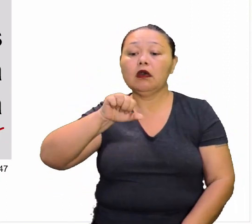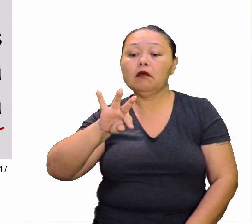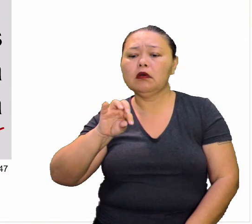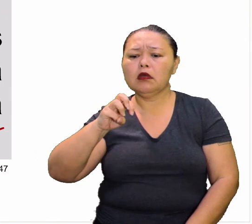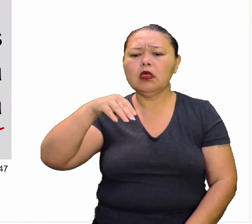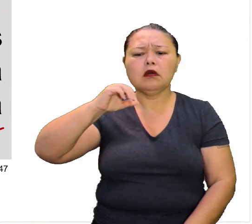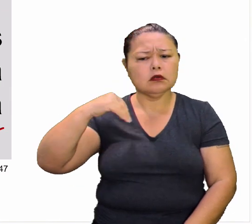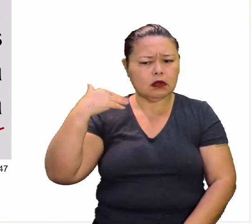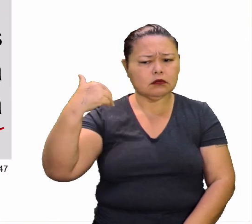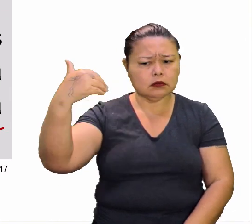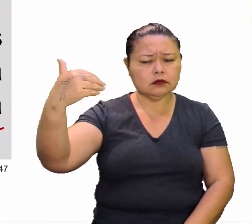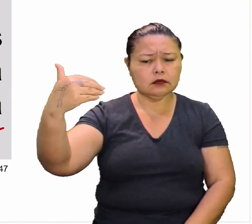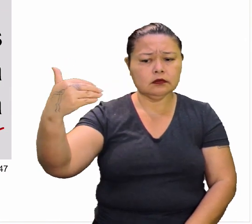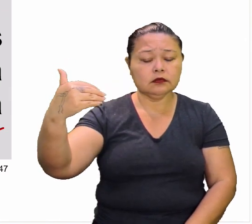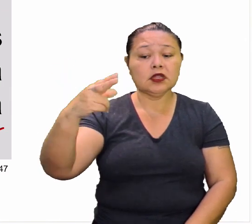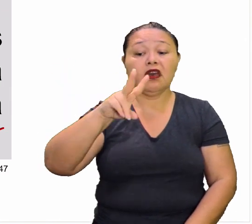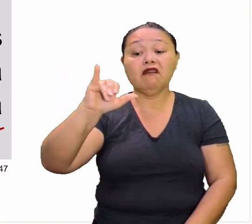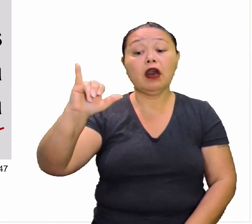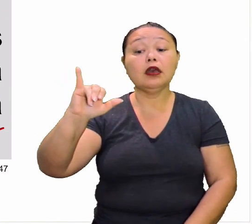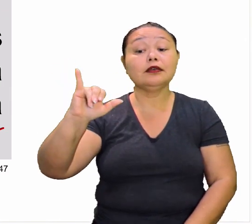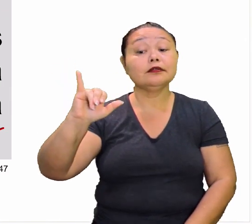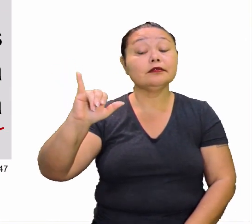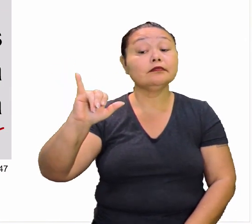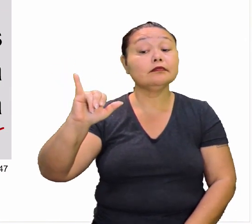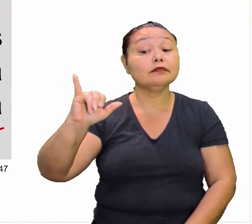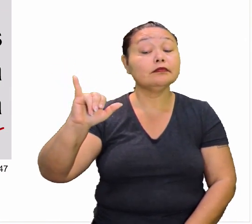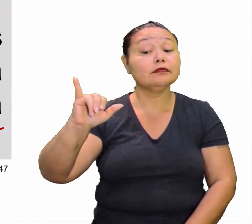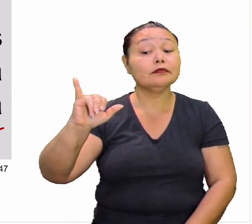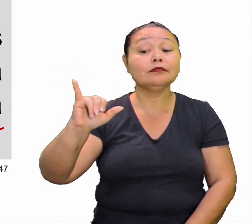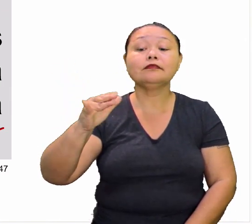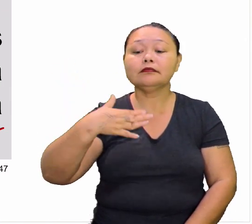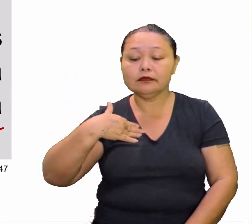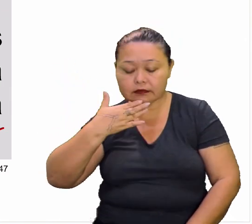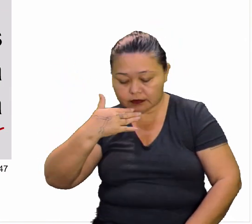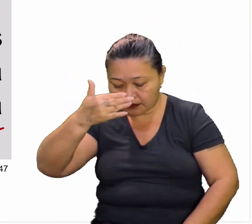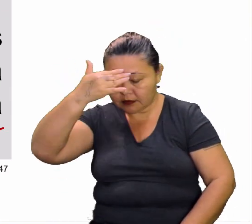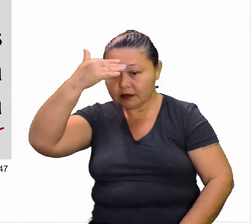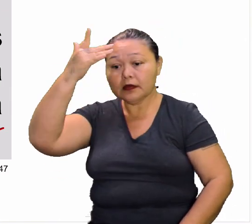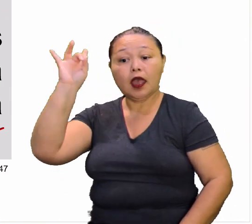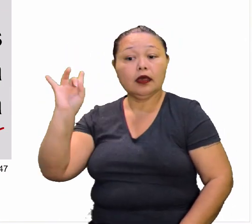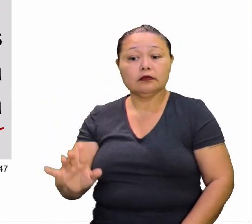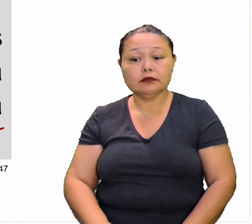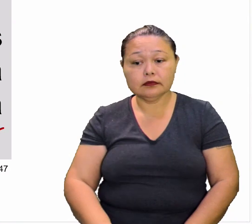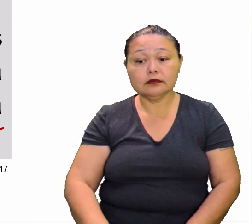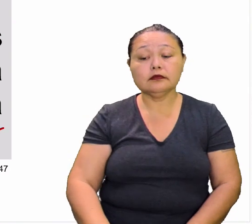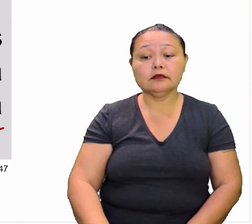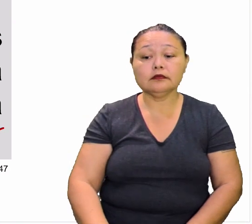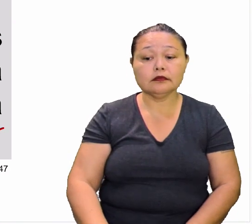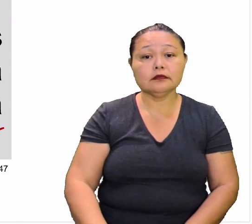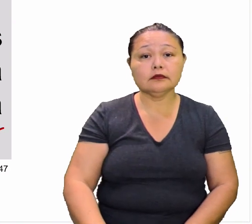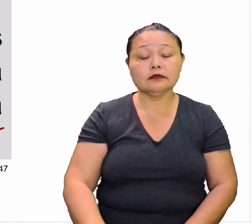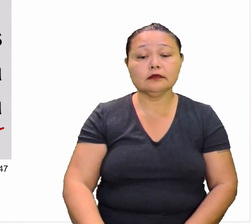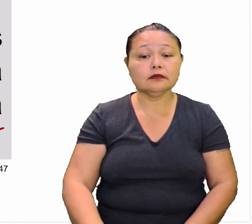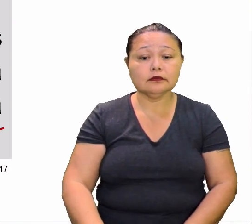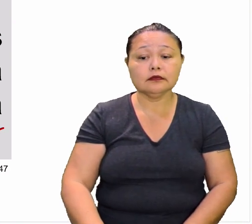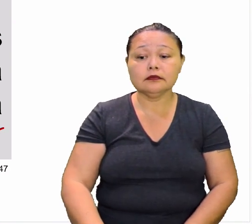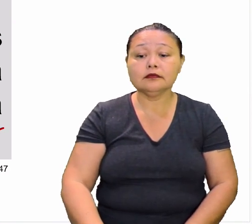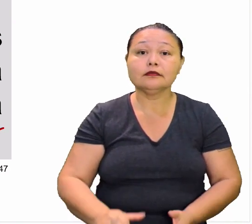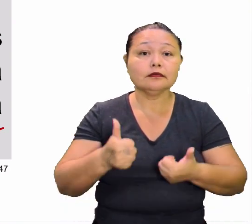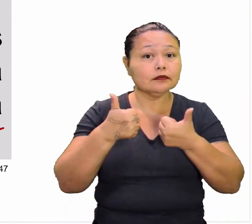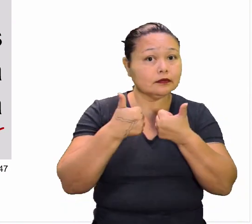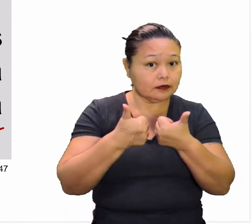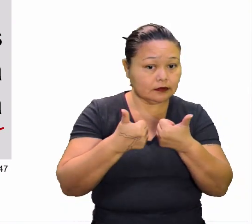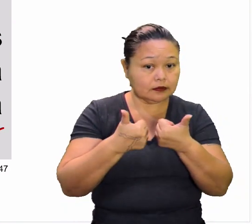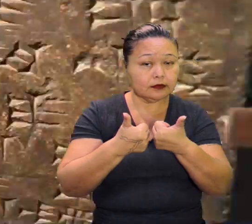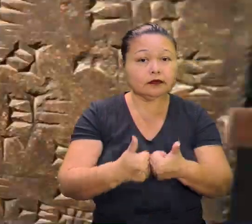frente, vai surgir quem? Os árabes. Olha, tá